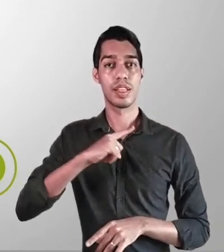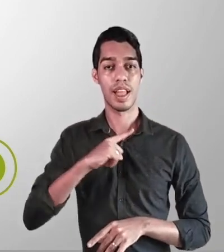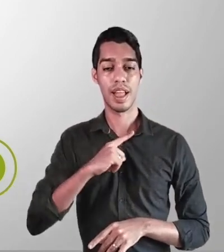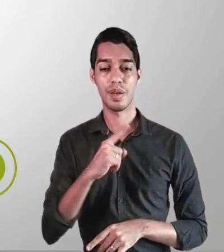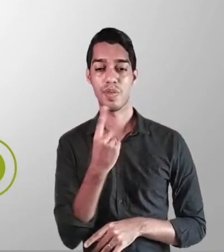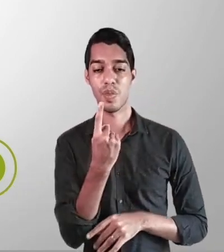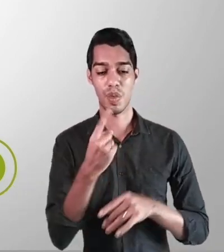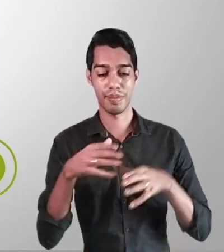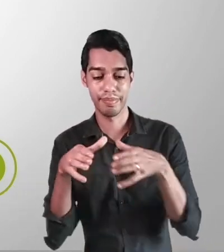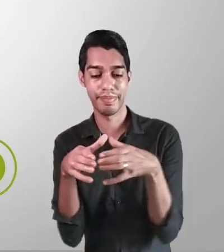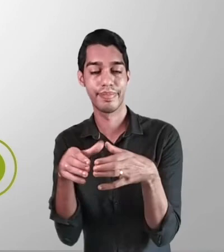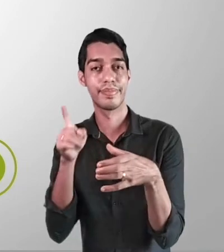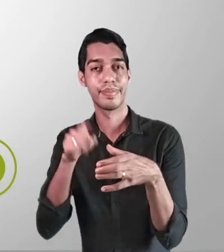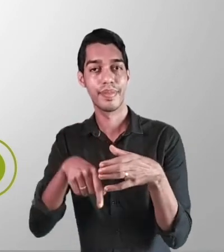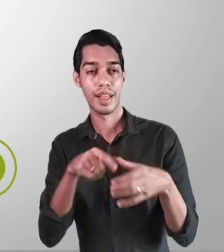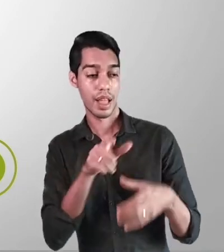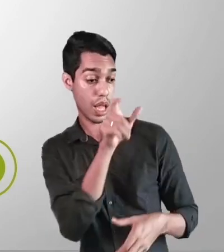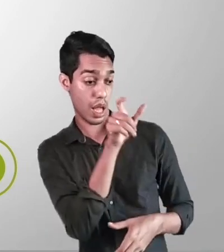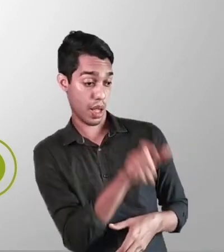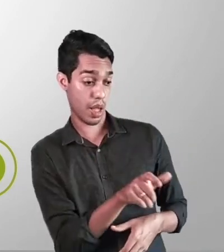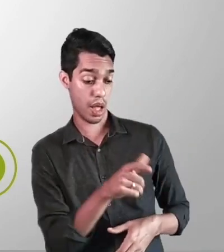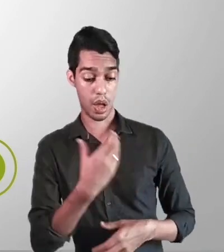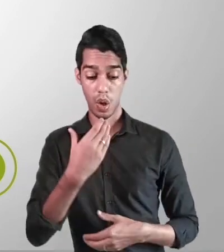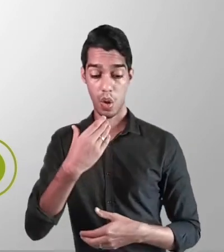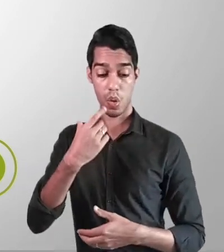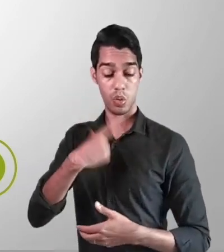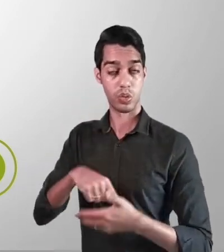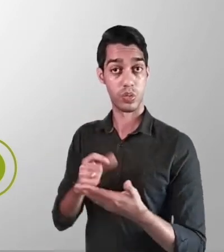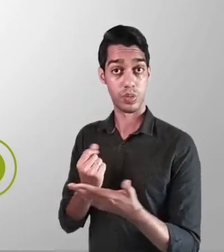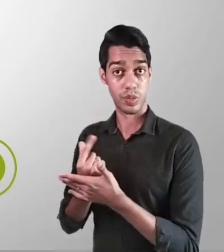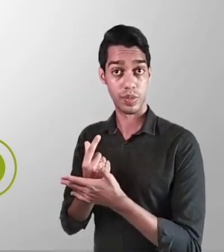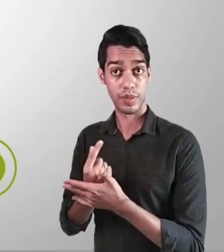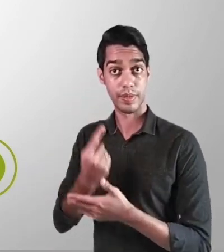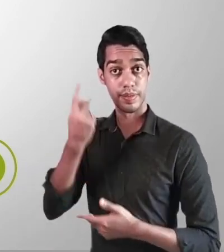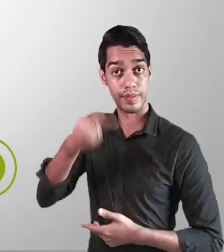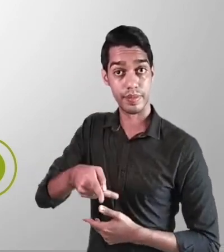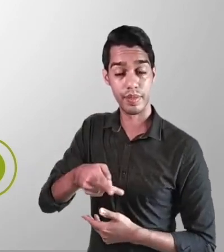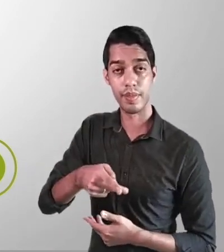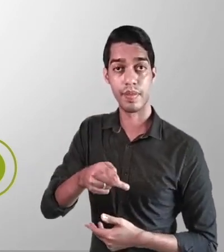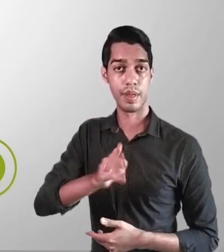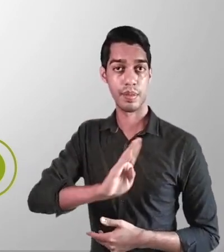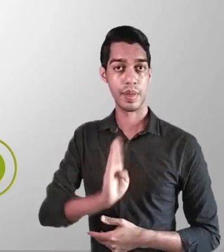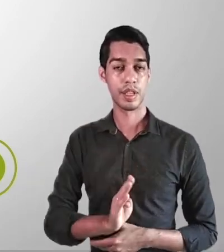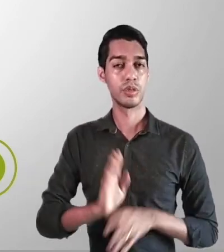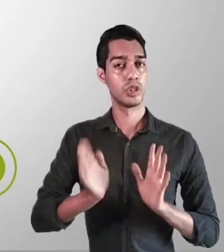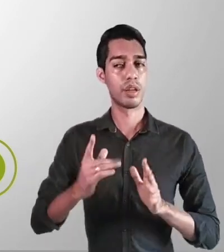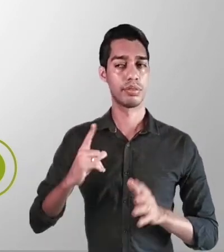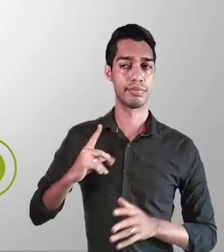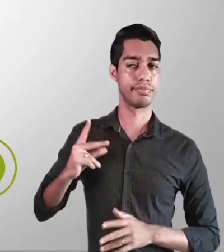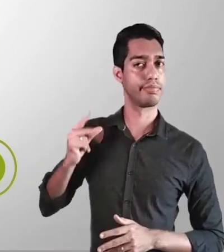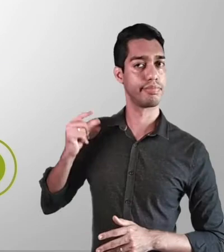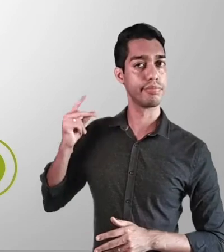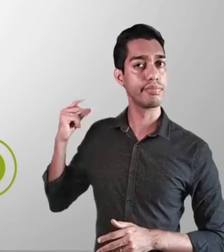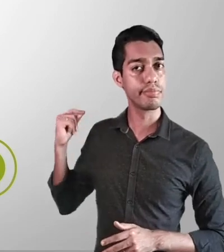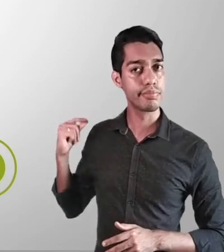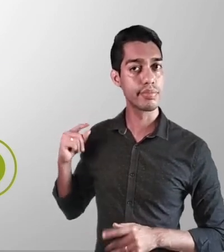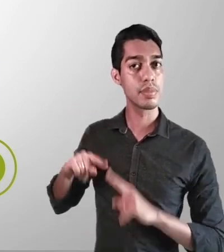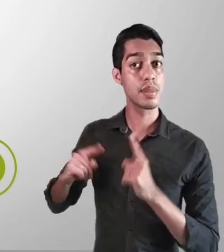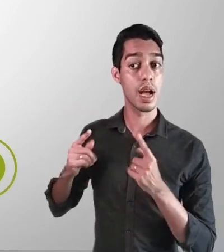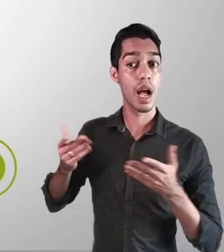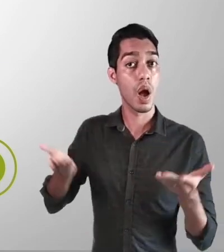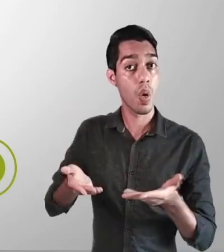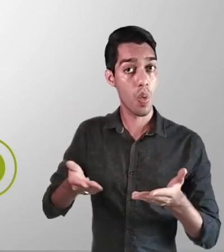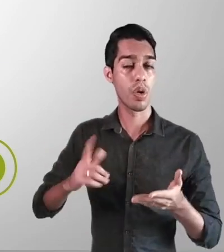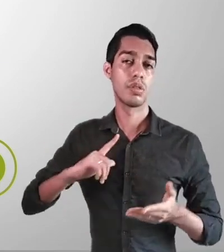novo consumidor, uma nova cultura do consumidor brasileiro, que ela vem já de alguma data, mas ela vem se